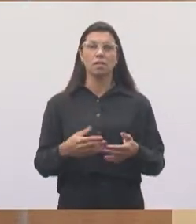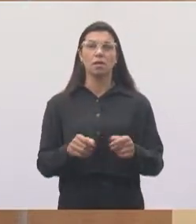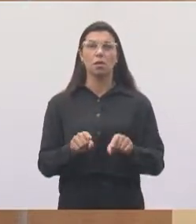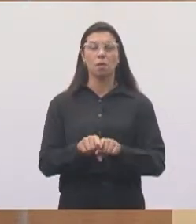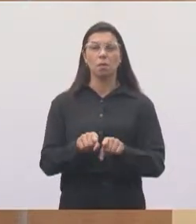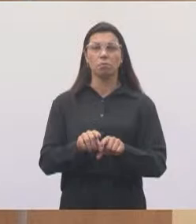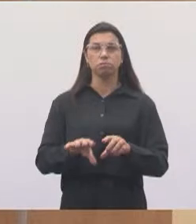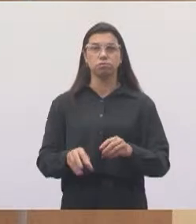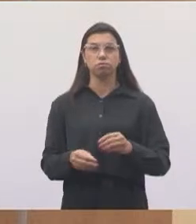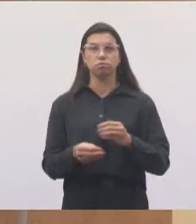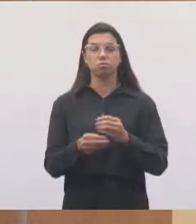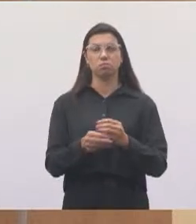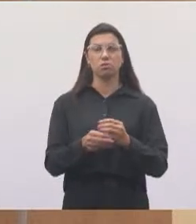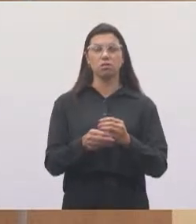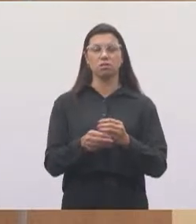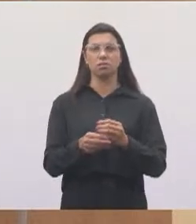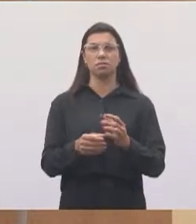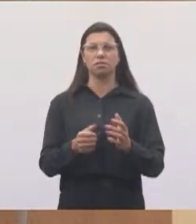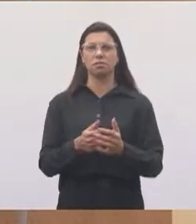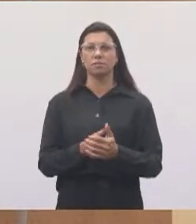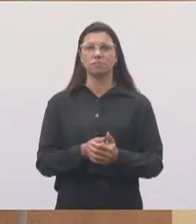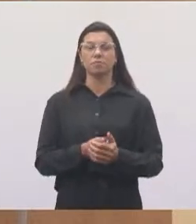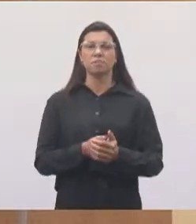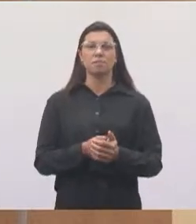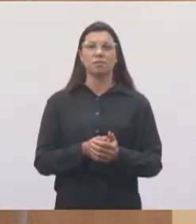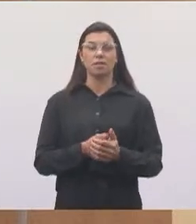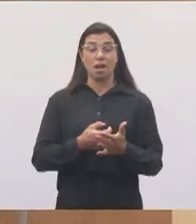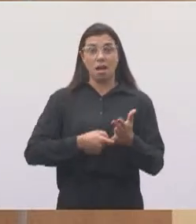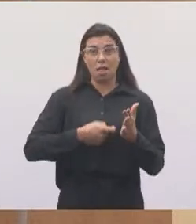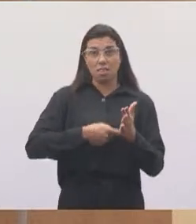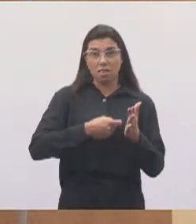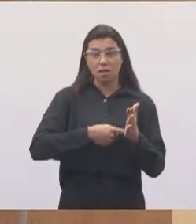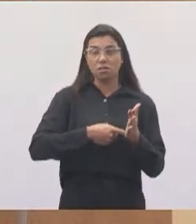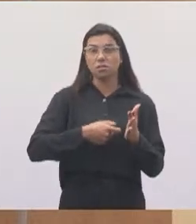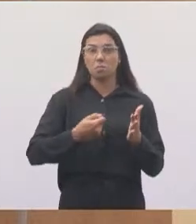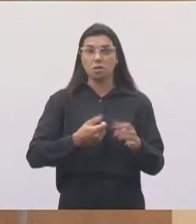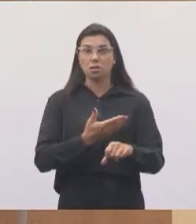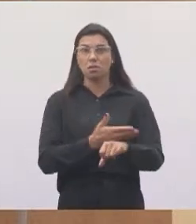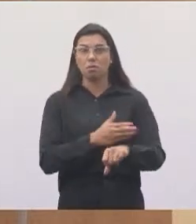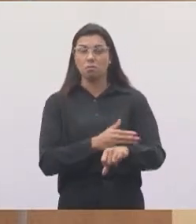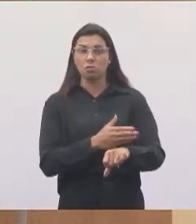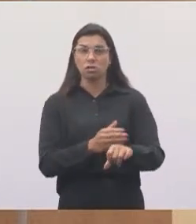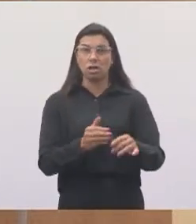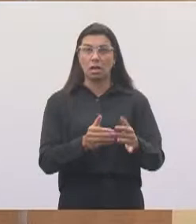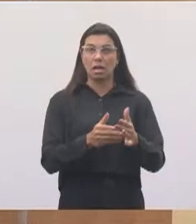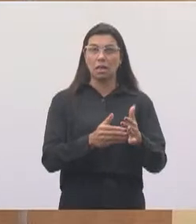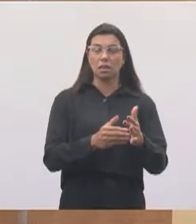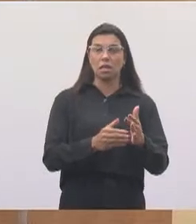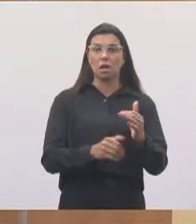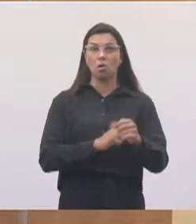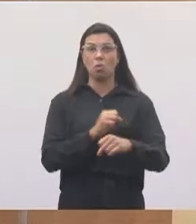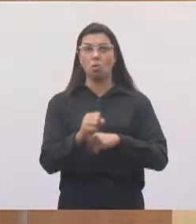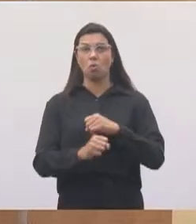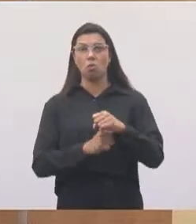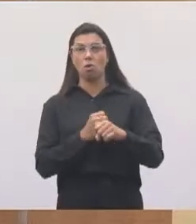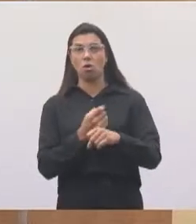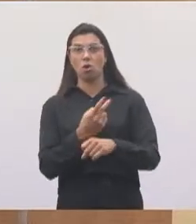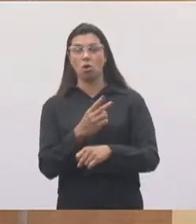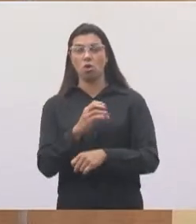equacionamento do déficit fixado-se a alíquota serem praticadas até o exercício de